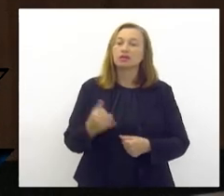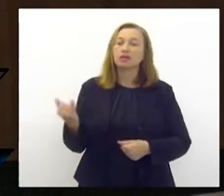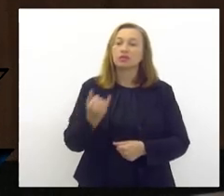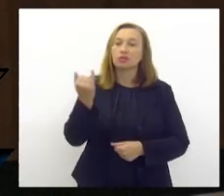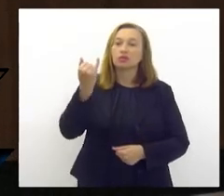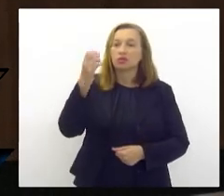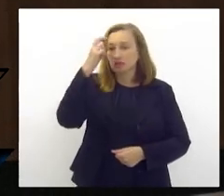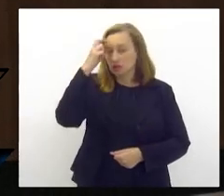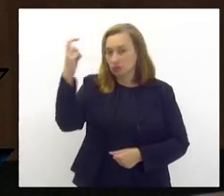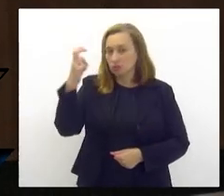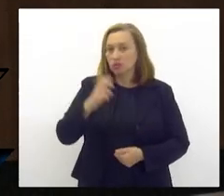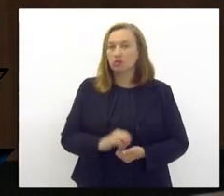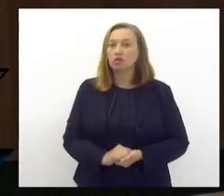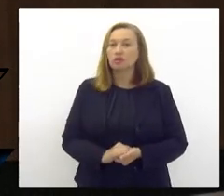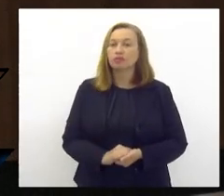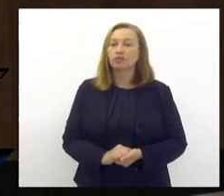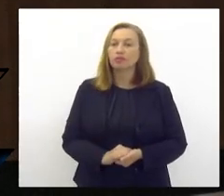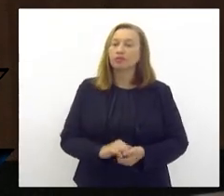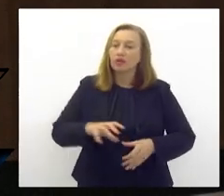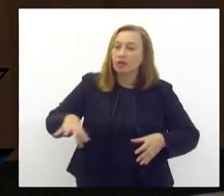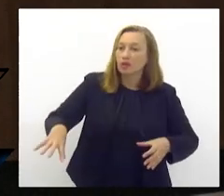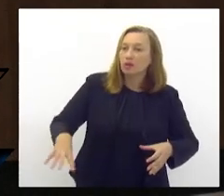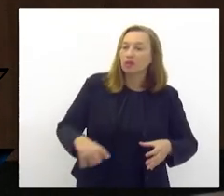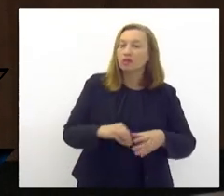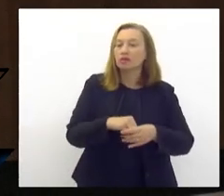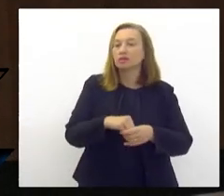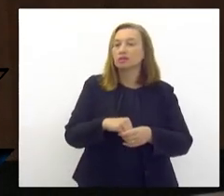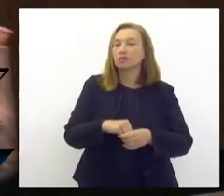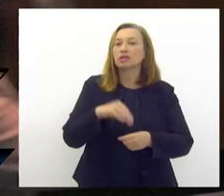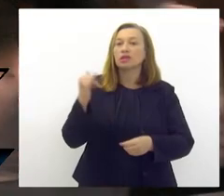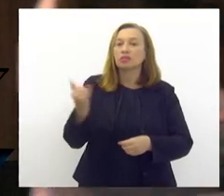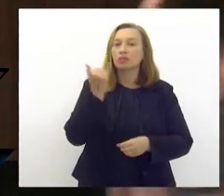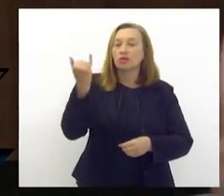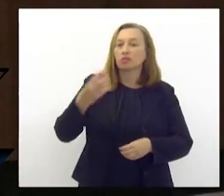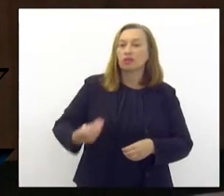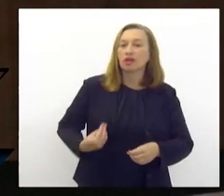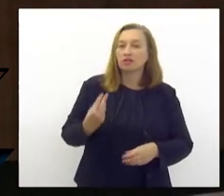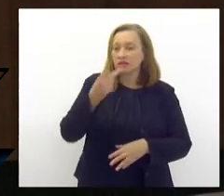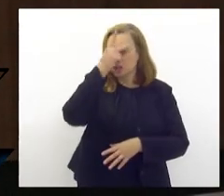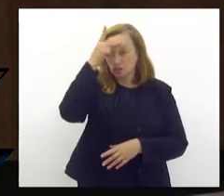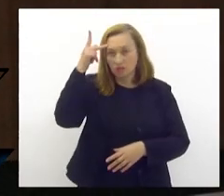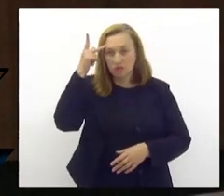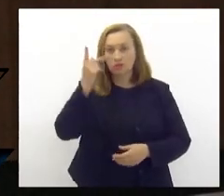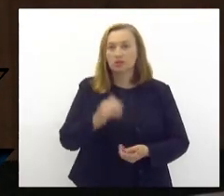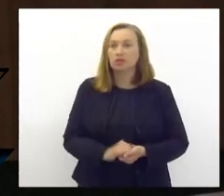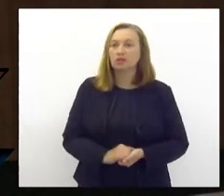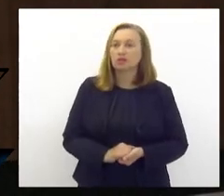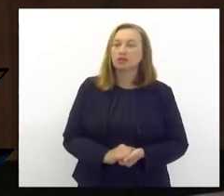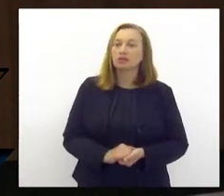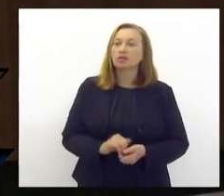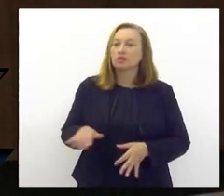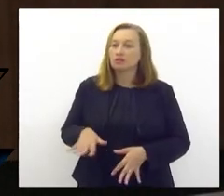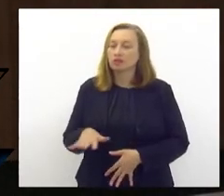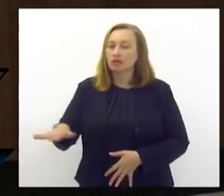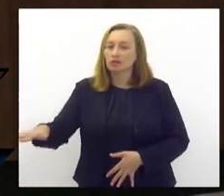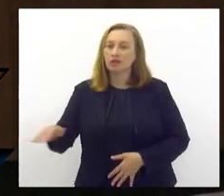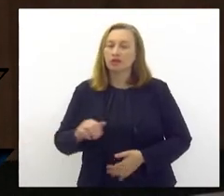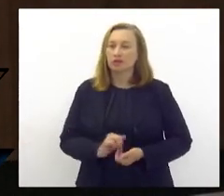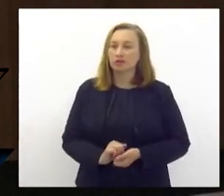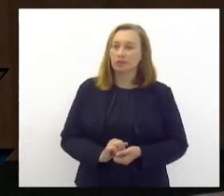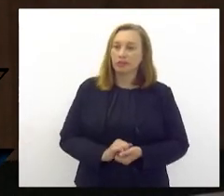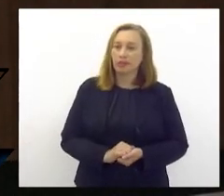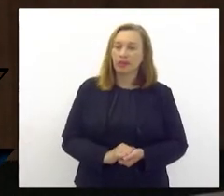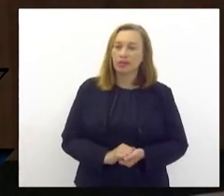da cultura como agregador essencial para a vida das pessoas faveladas e